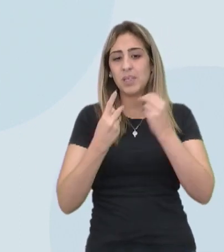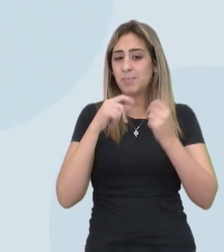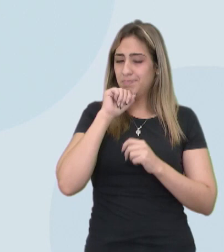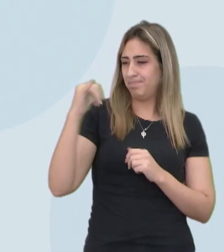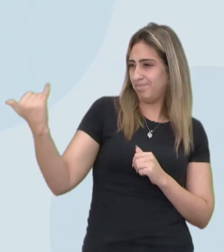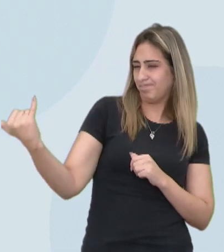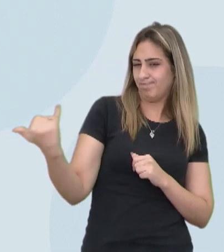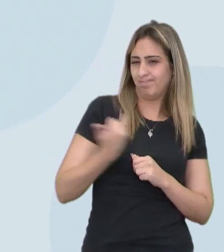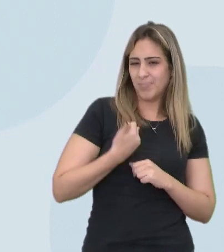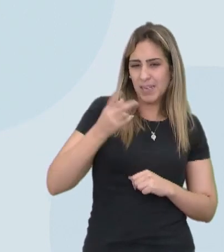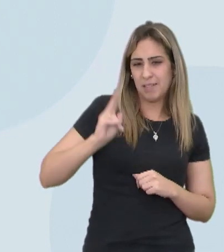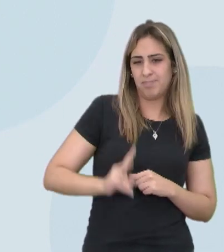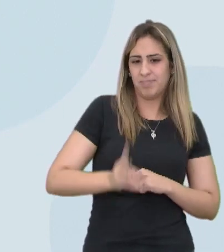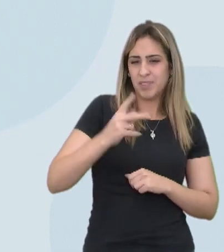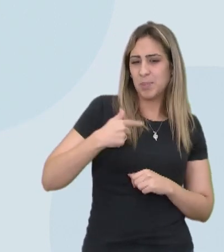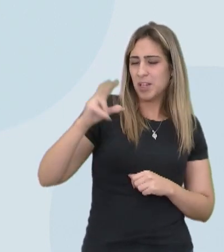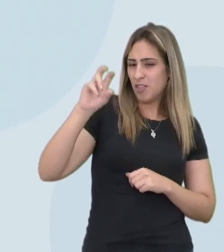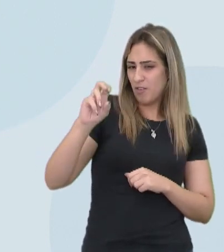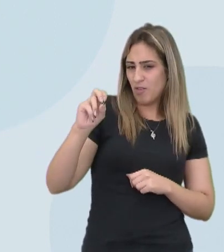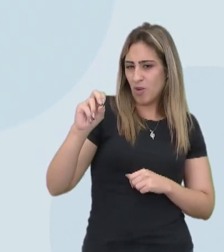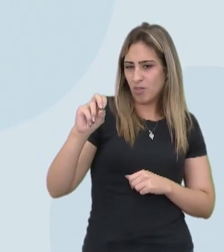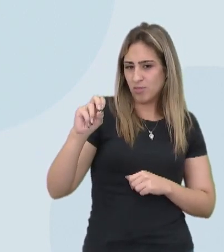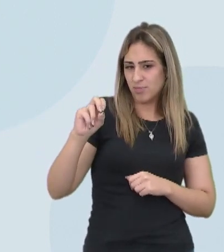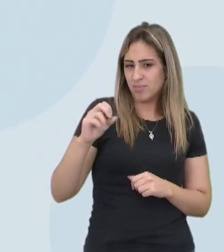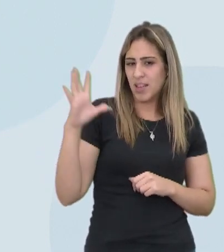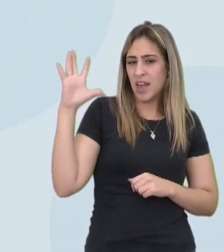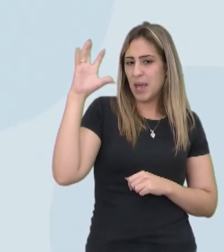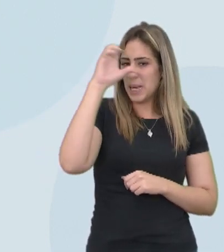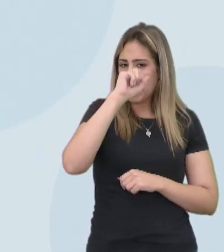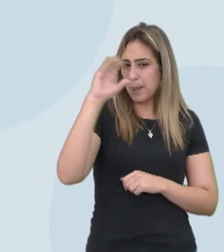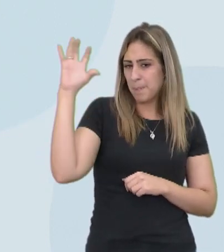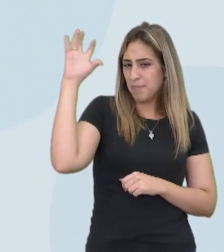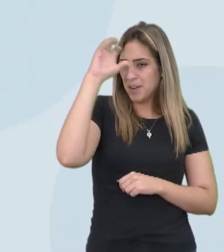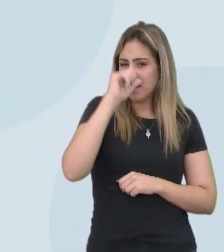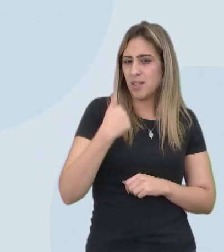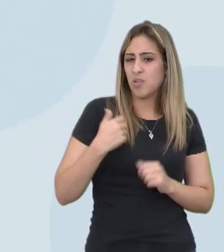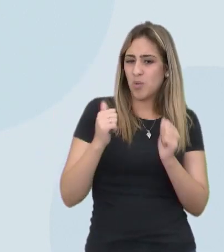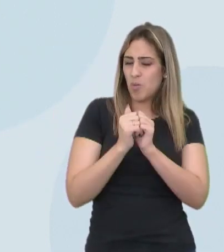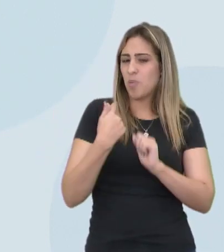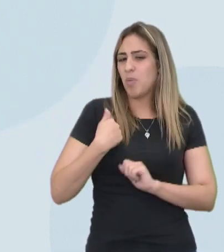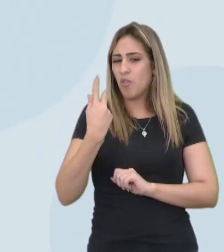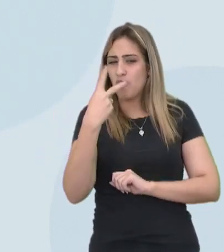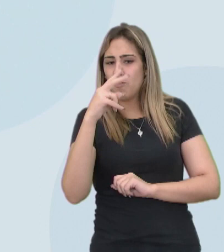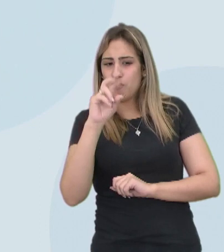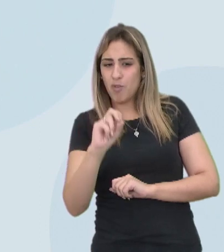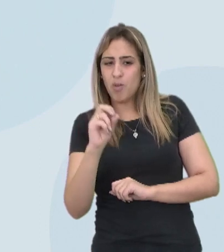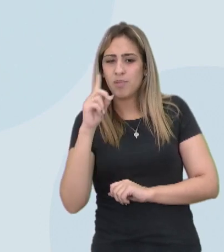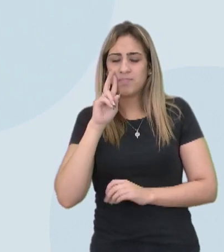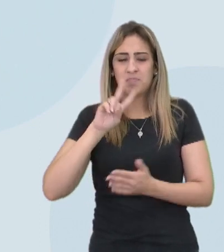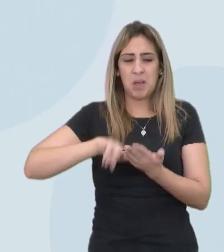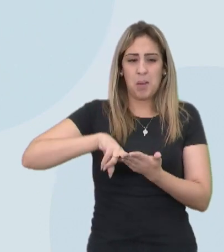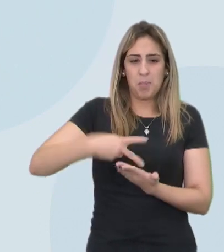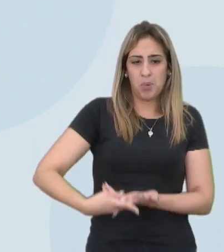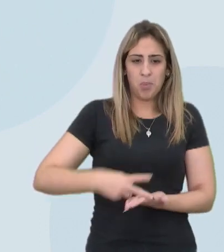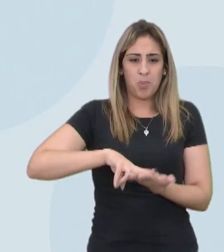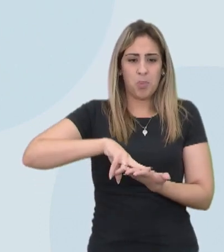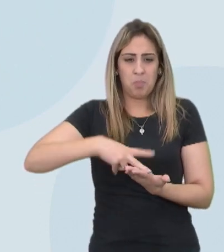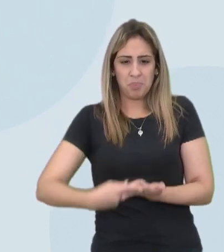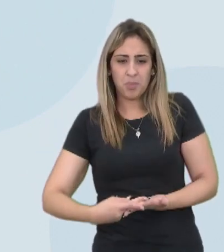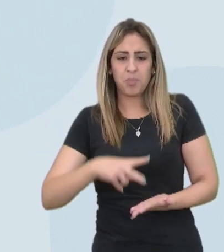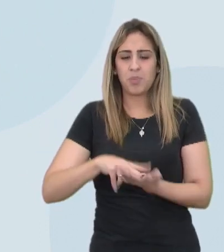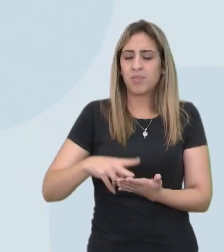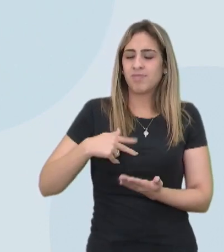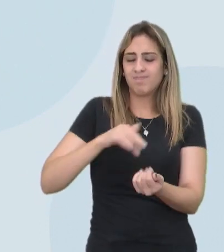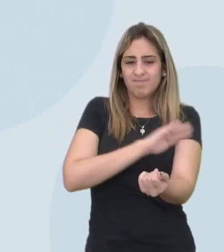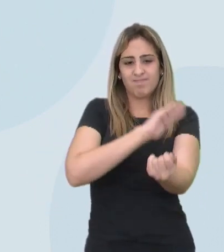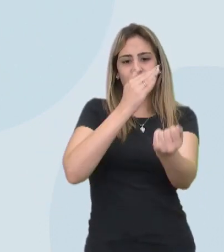como diria minha mãe, em memória, que aprendera com os meus avós, os tombos são para nos deixar mais